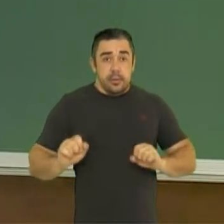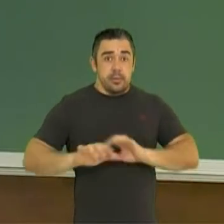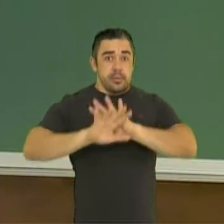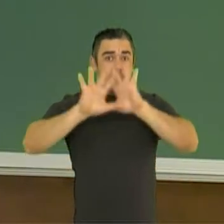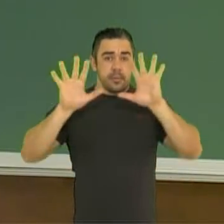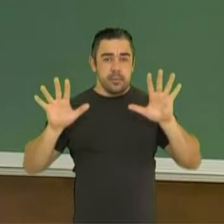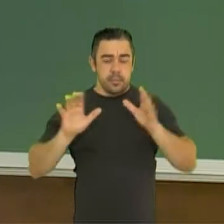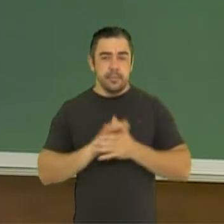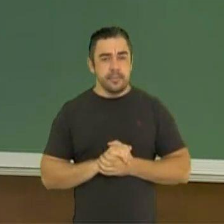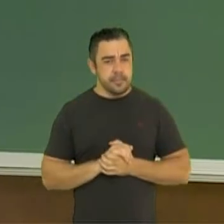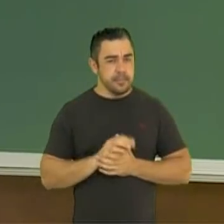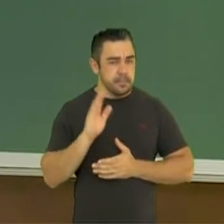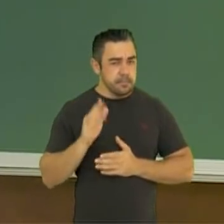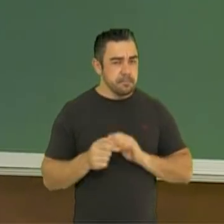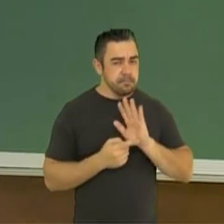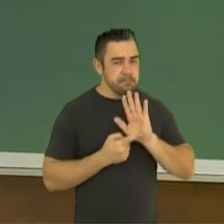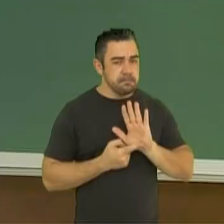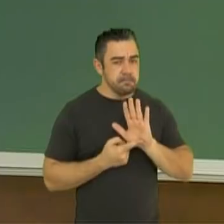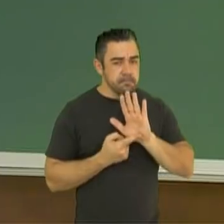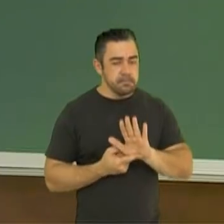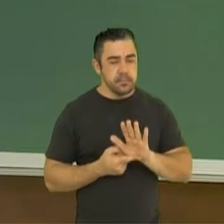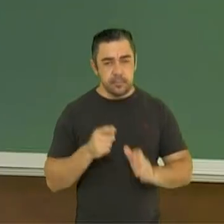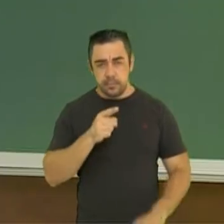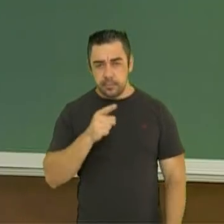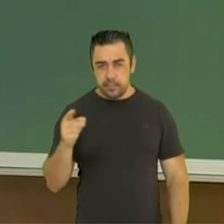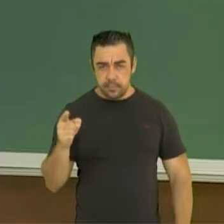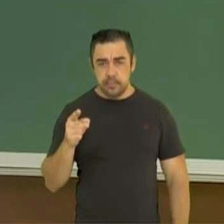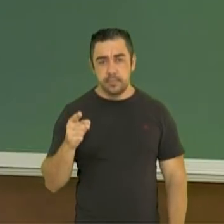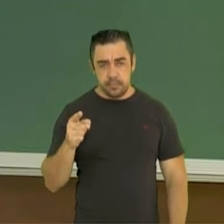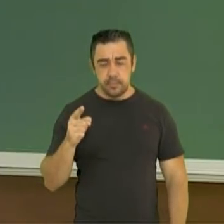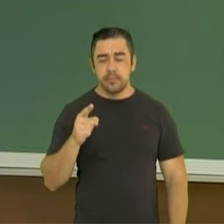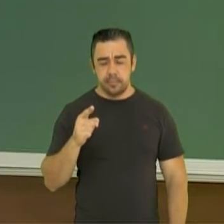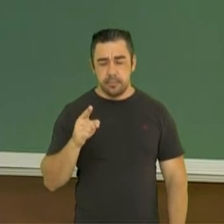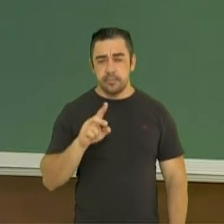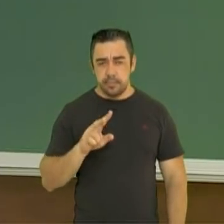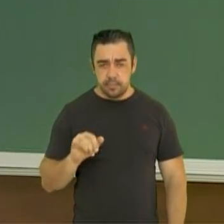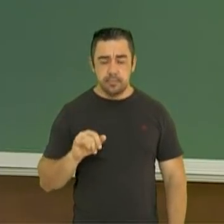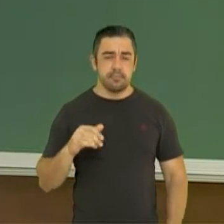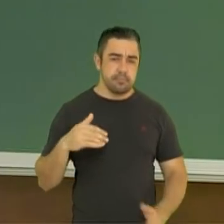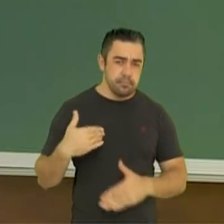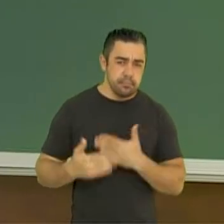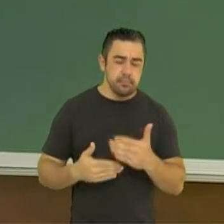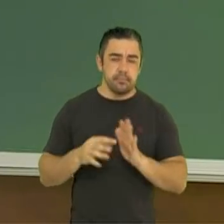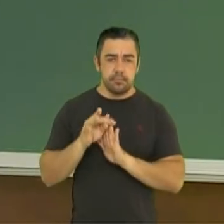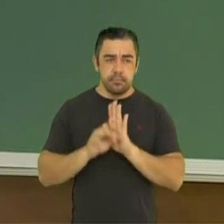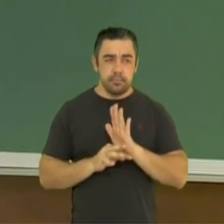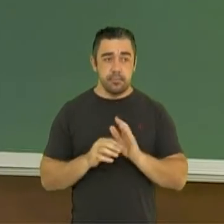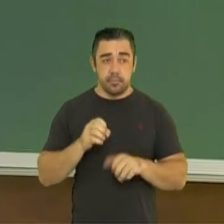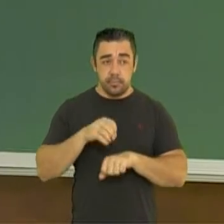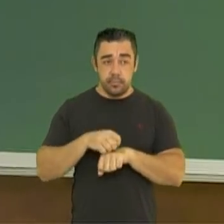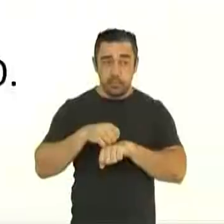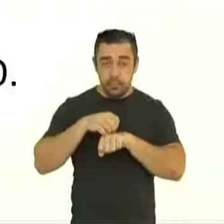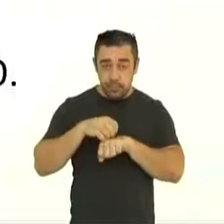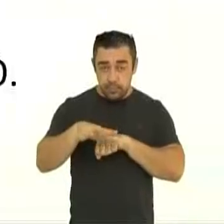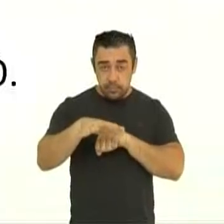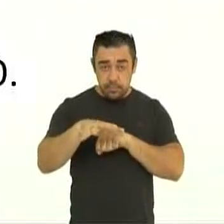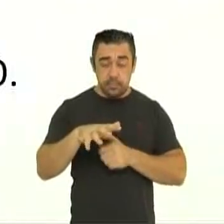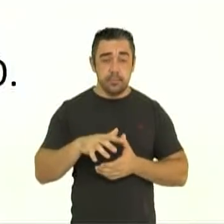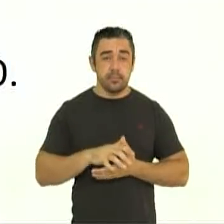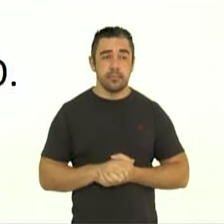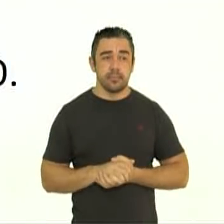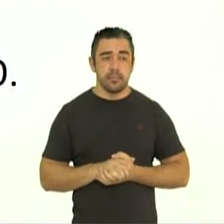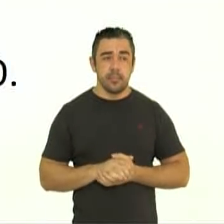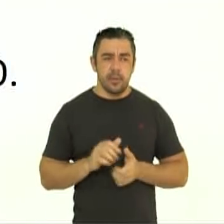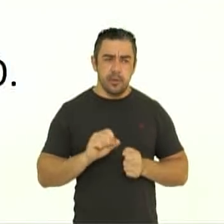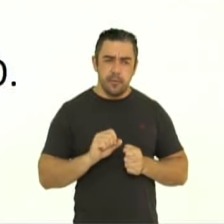clara e já traga um pouquinho daquilo que você vai trabalhar ao longo do texto. E eu trouxe uma dica aqui, tá?